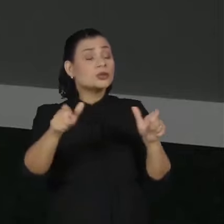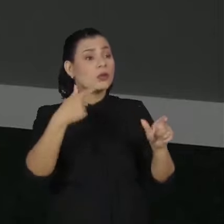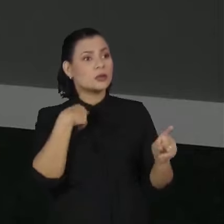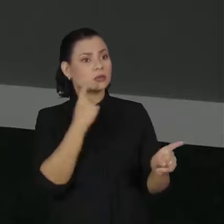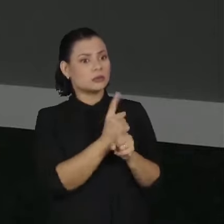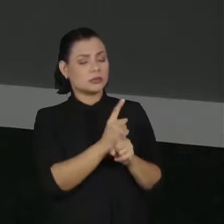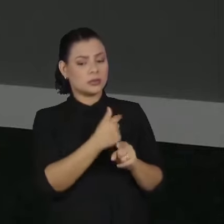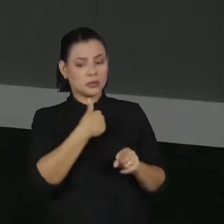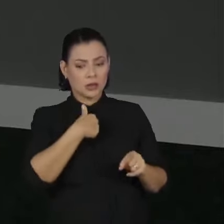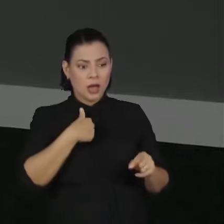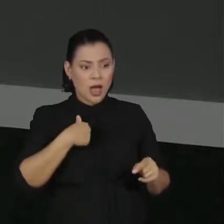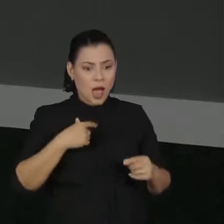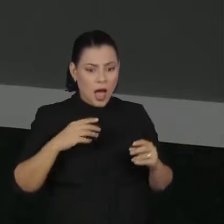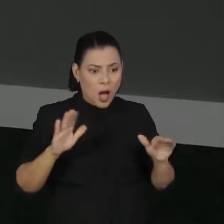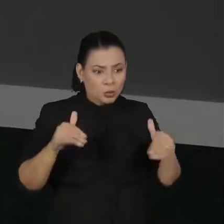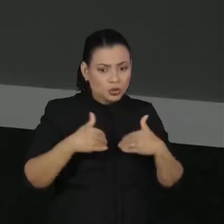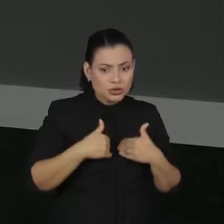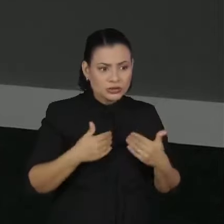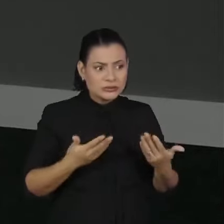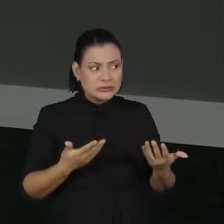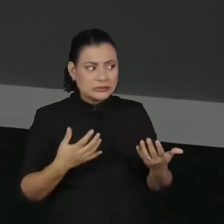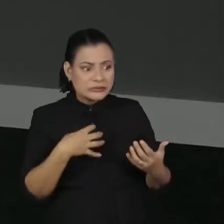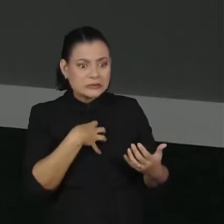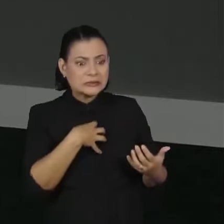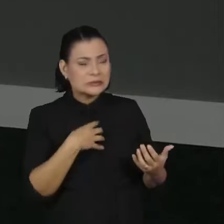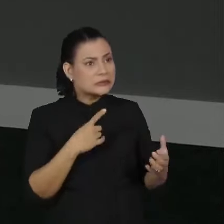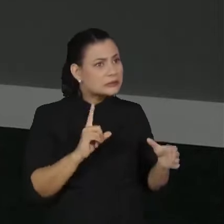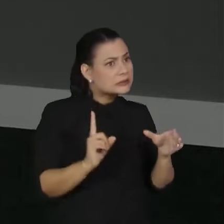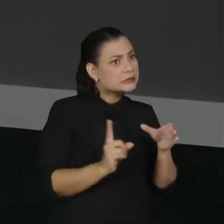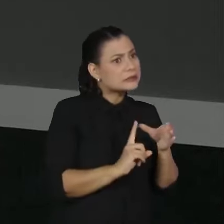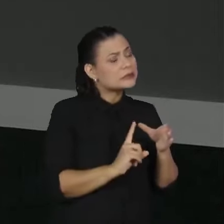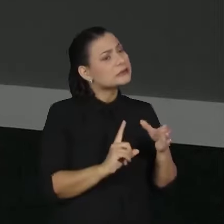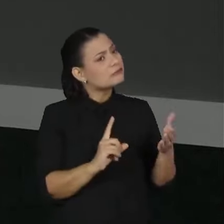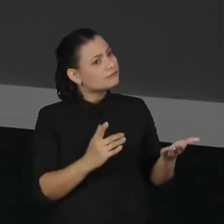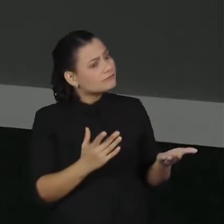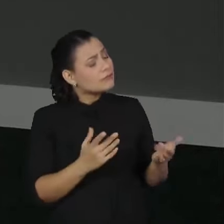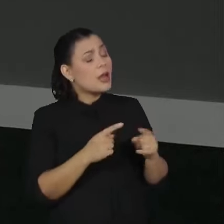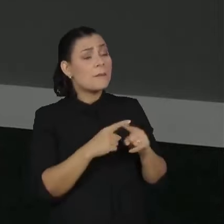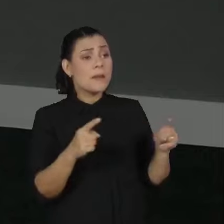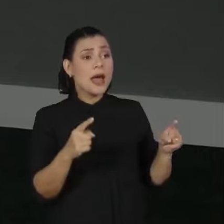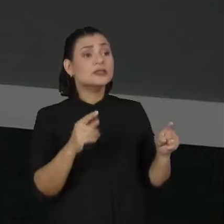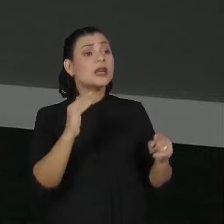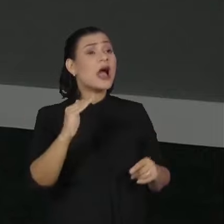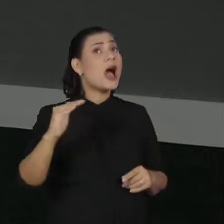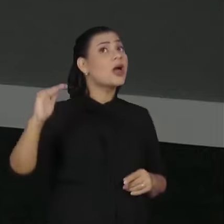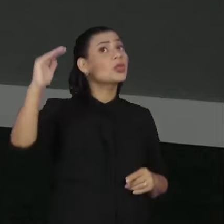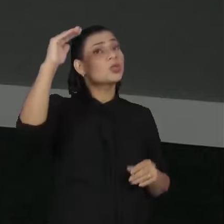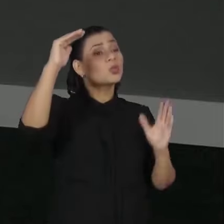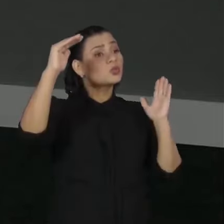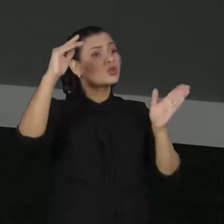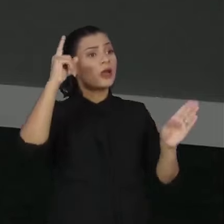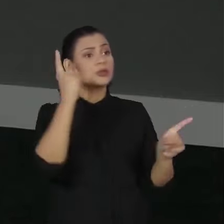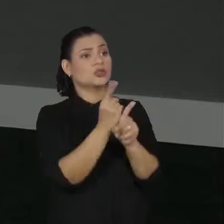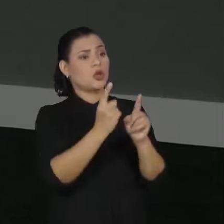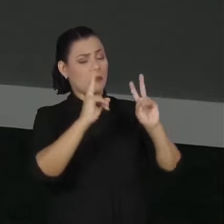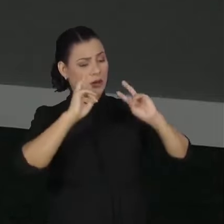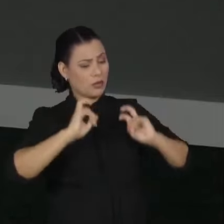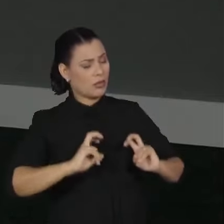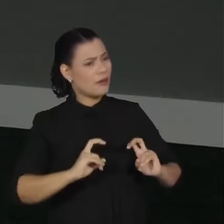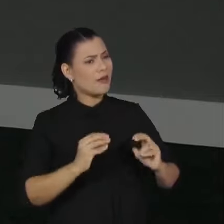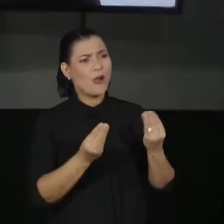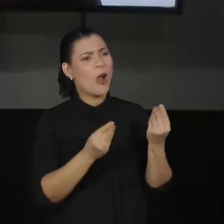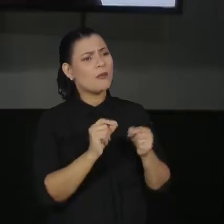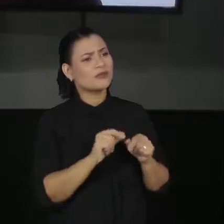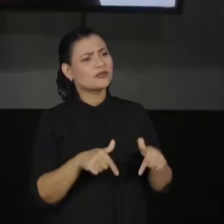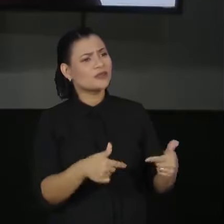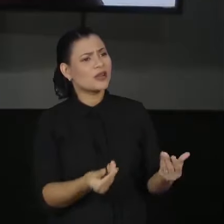diagnosticadas como fazendo parte do espectro autista, mas já na fase adulta. O que fazer nesses